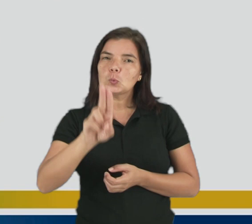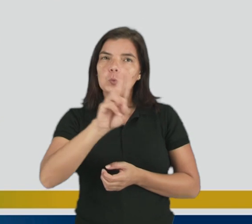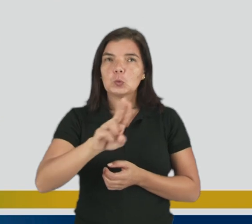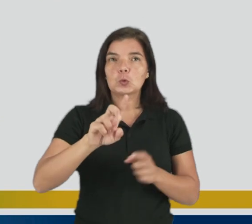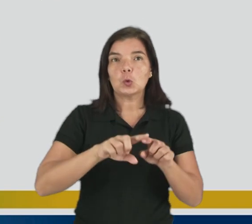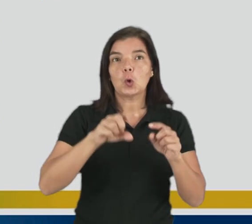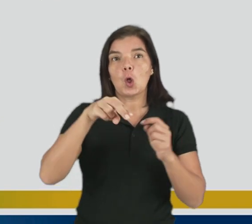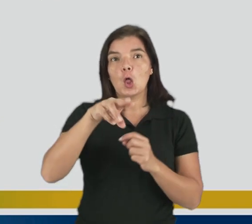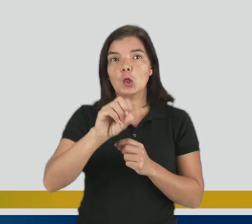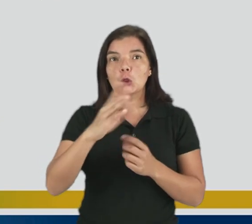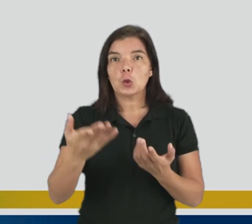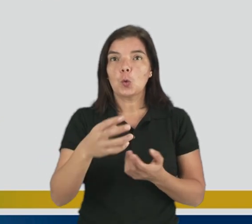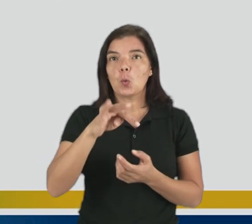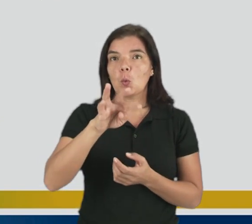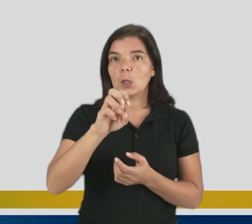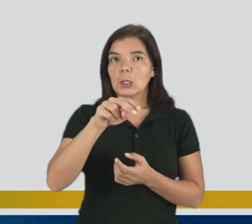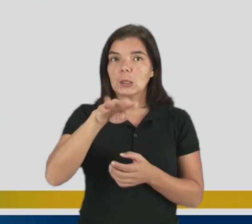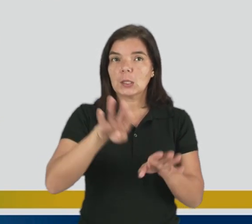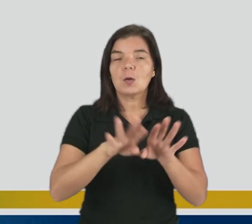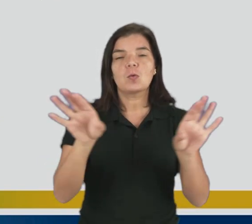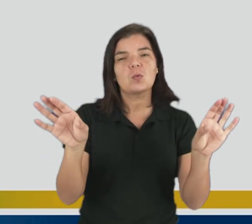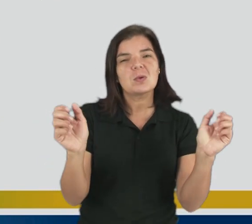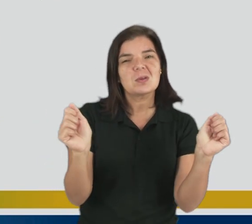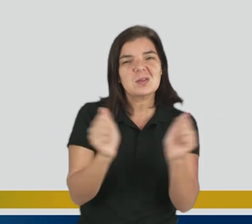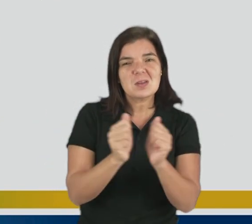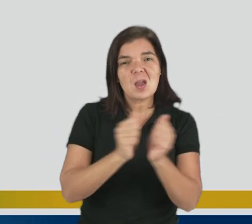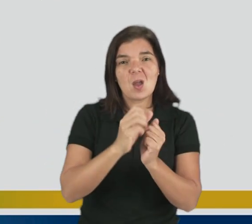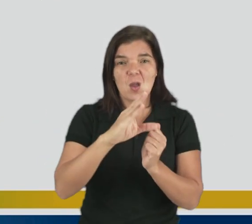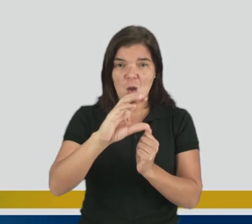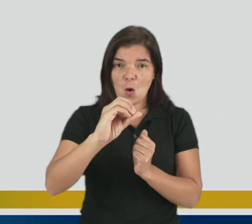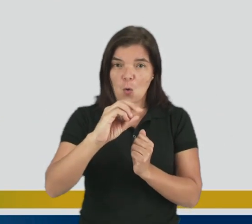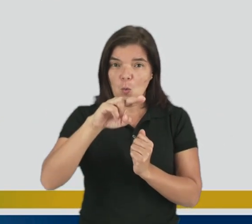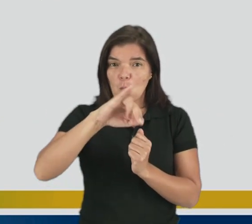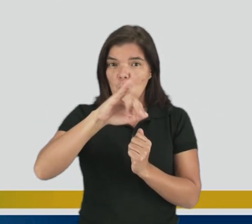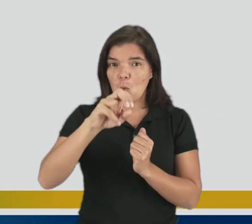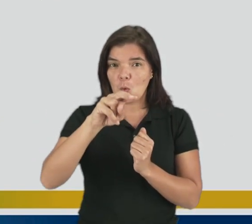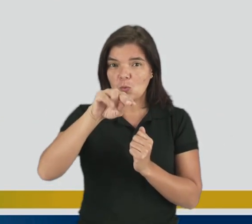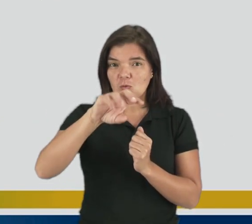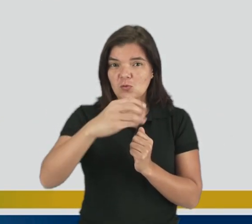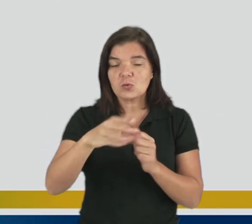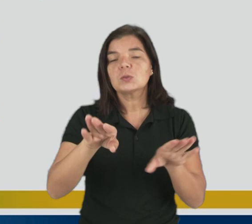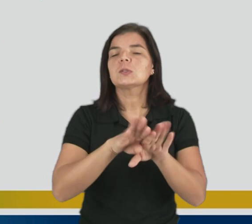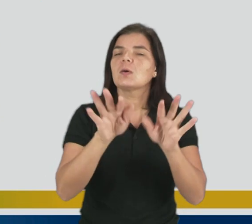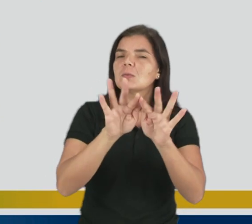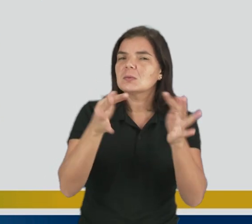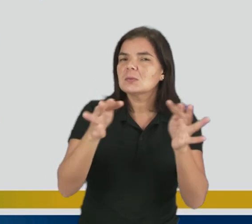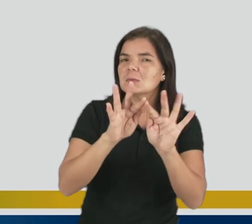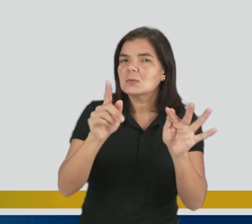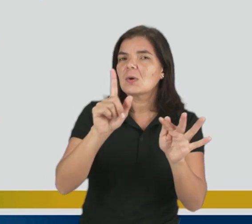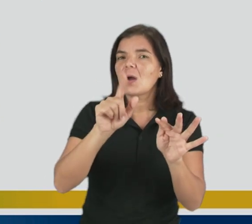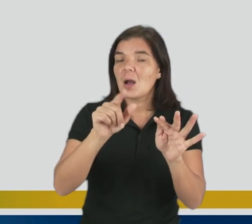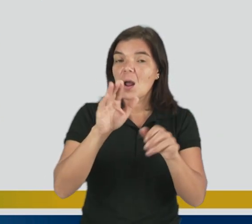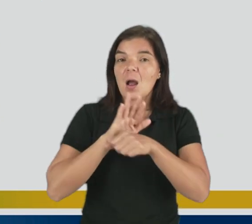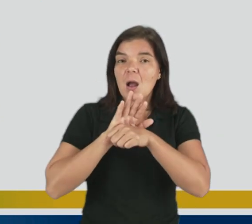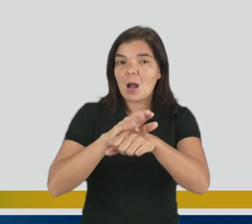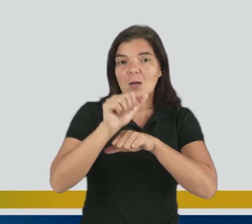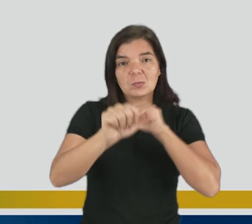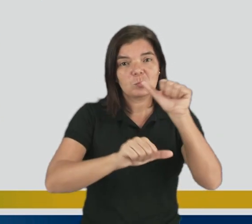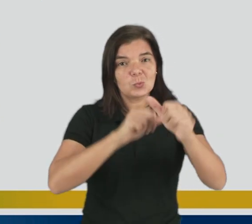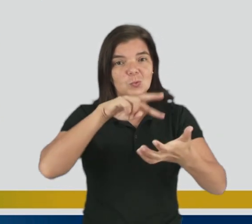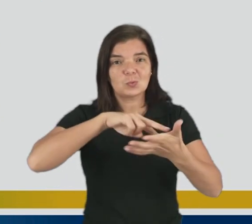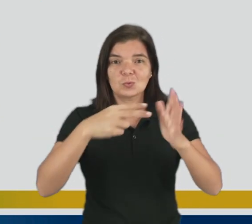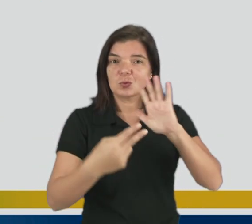no entanto, que é uma conjunção adversativa. De uma forma simples, é uma conjunção que ajuda a